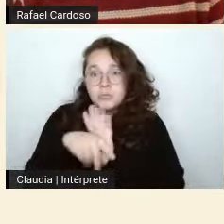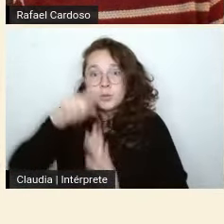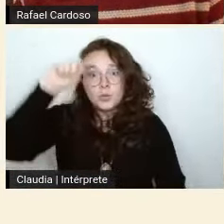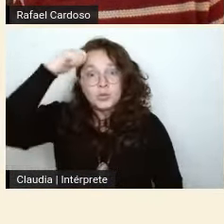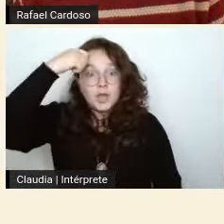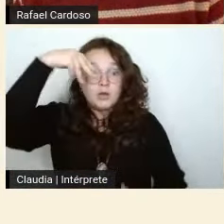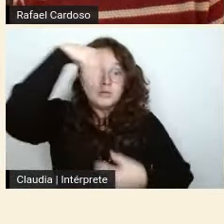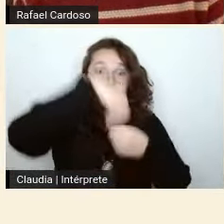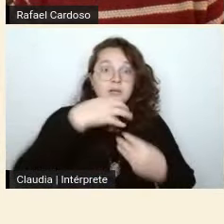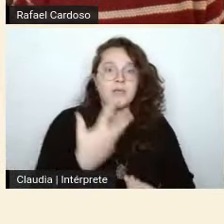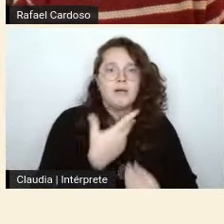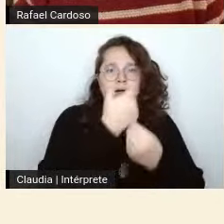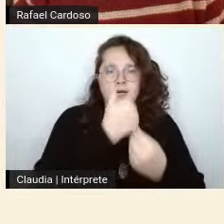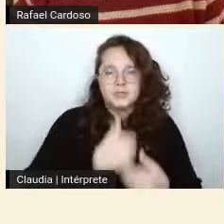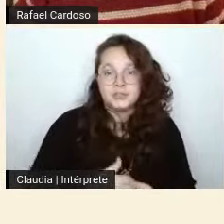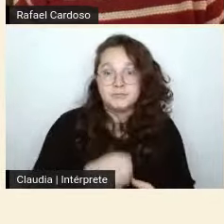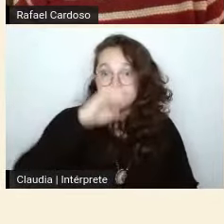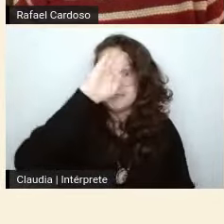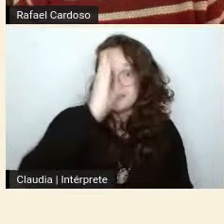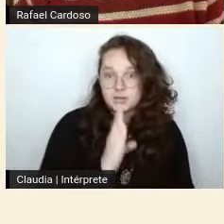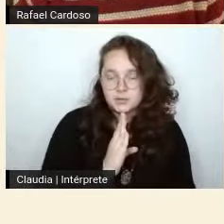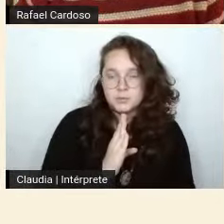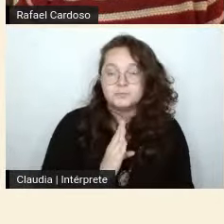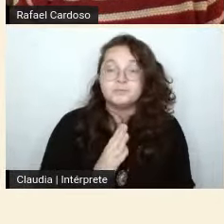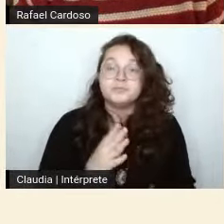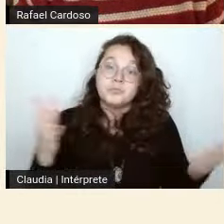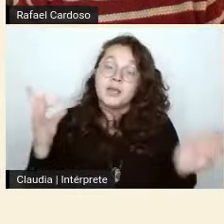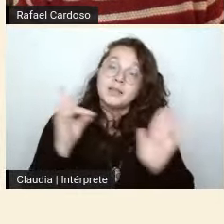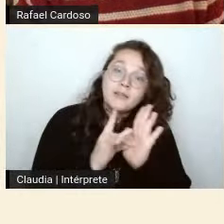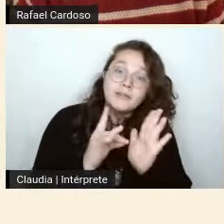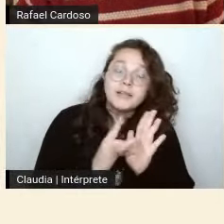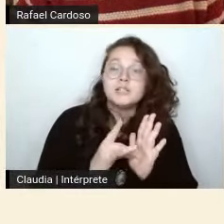há base empírica para essa ligação entre o modernismo